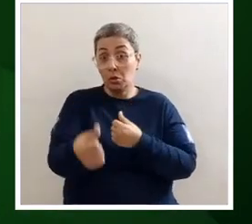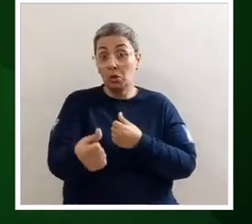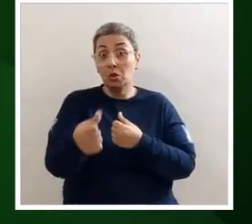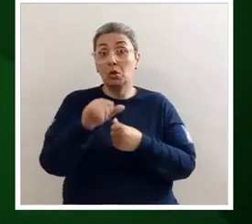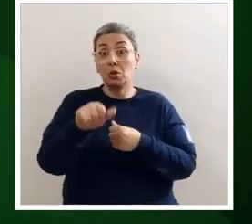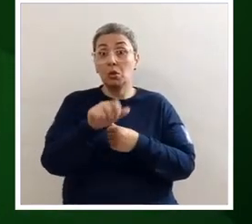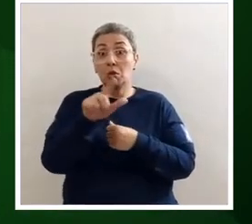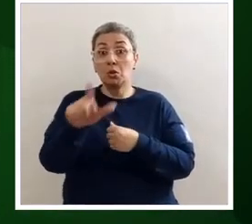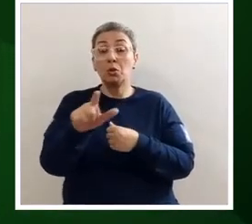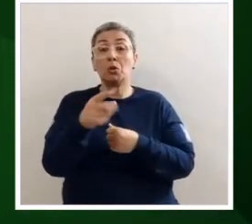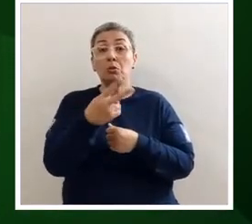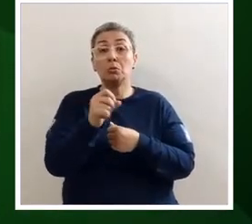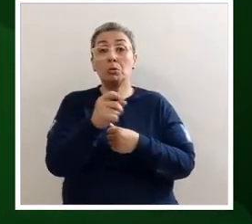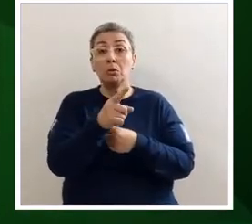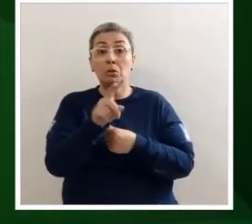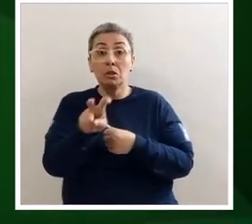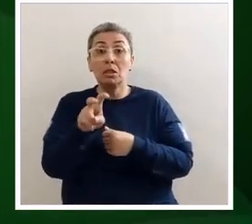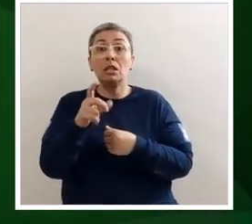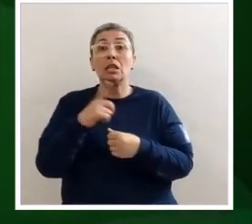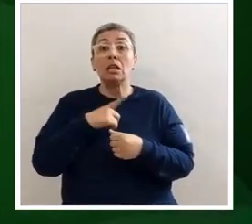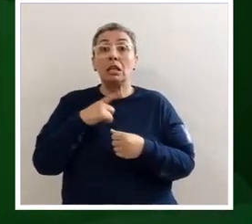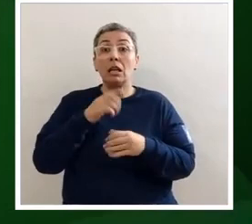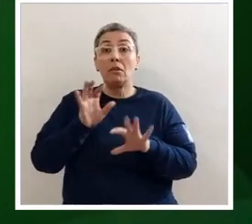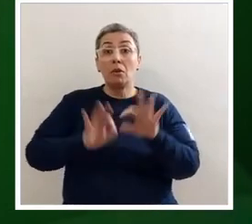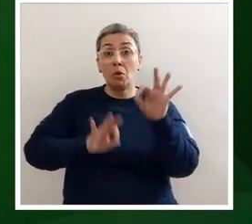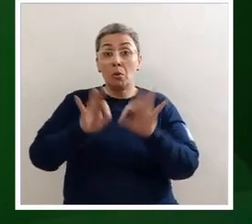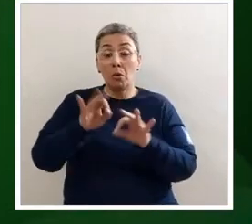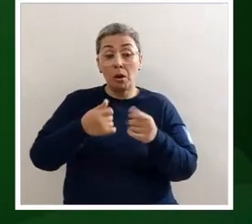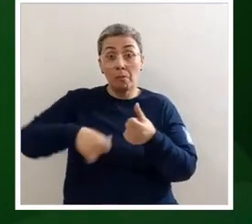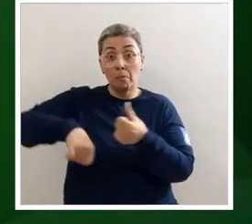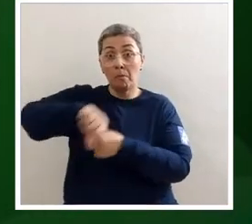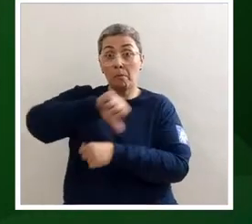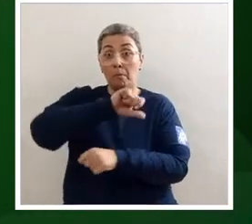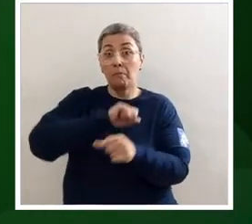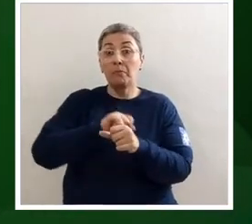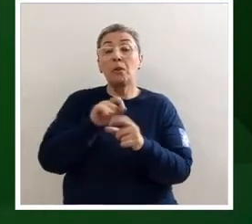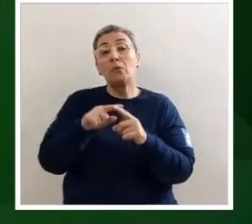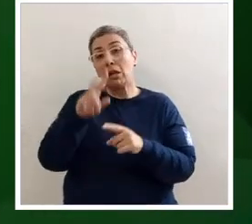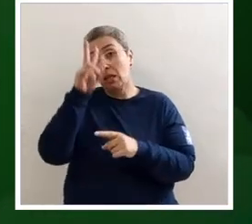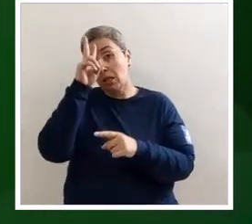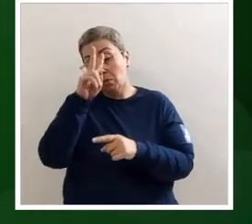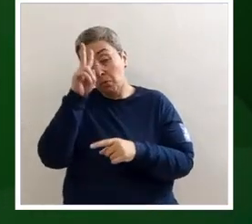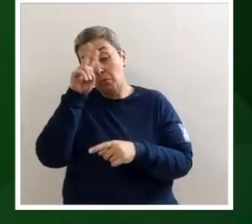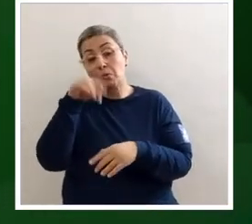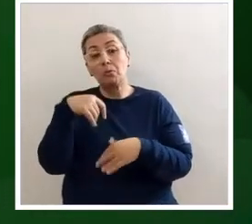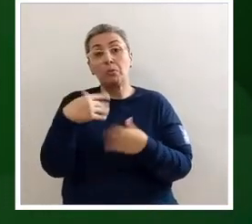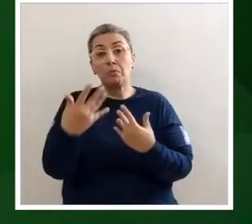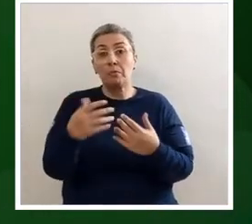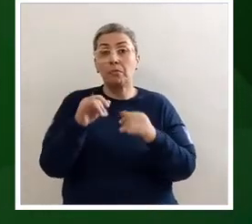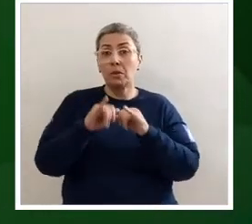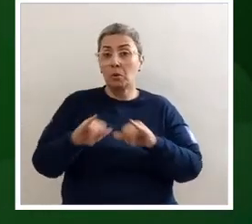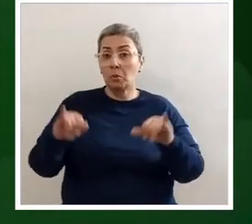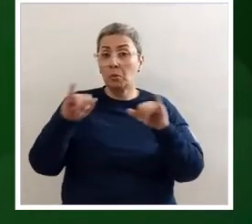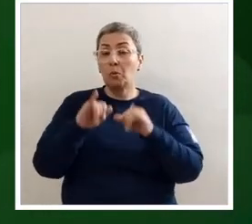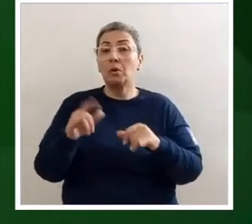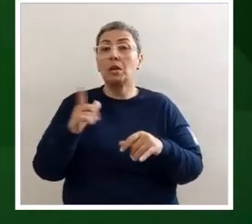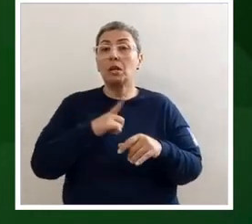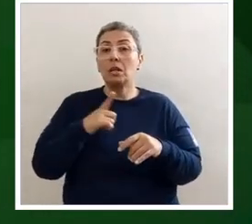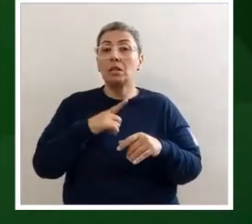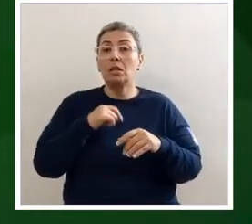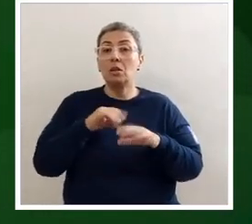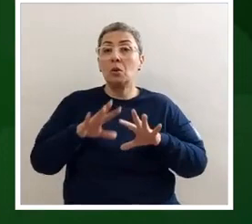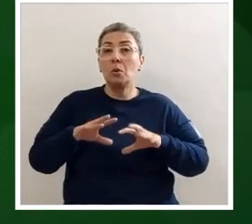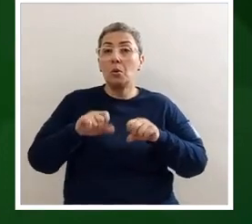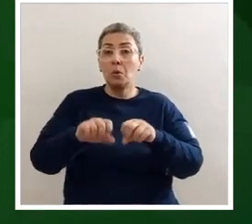2015 nós tivemos a questão da reorganização e os senhores devem lembrar pela pela mídia nós tivemos a